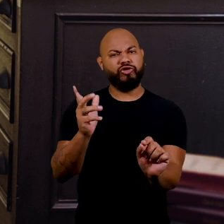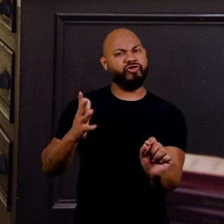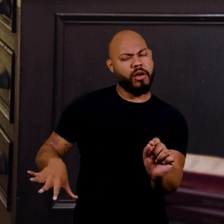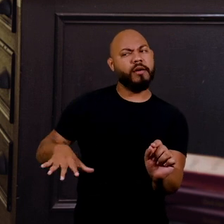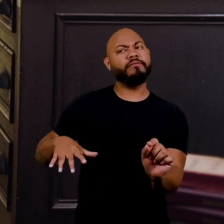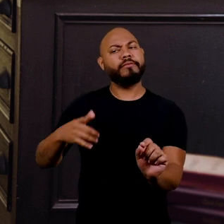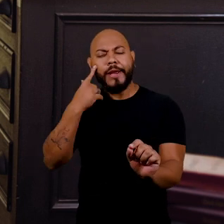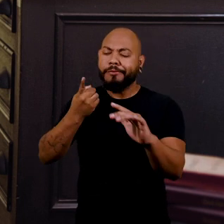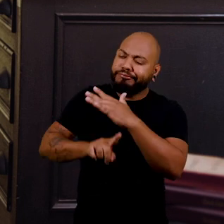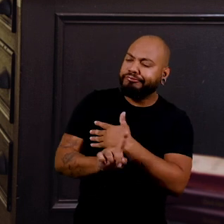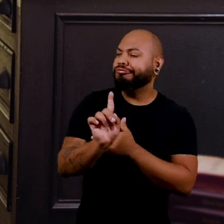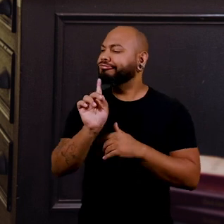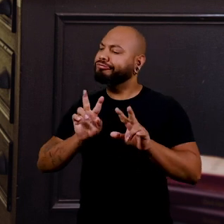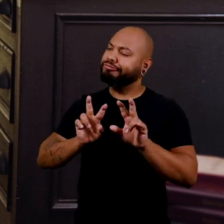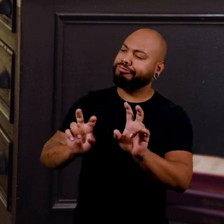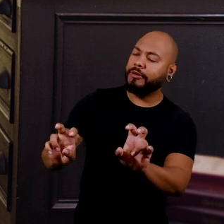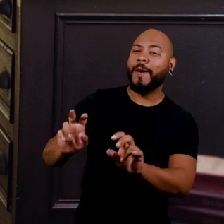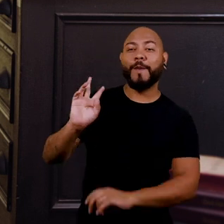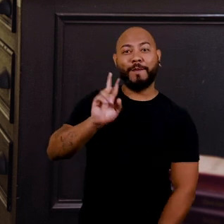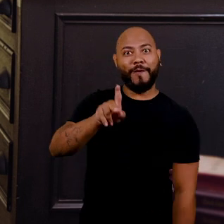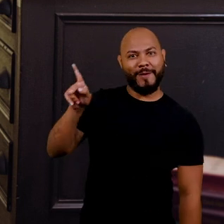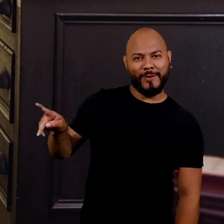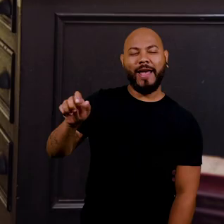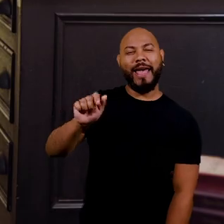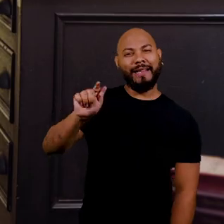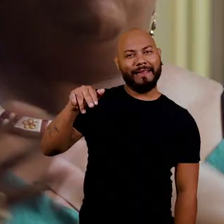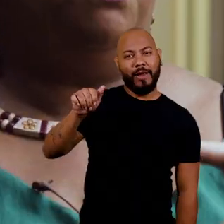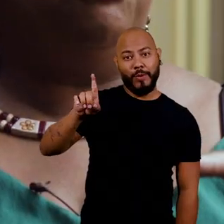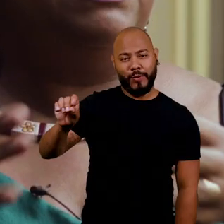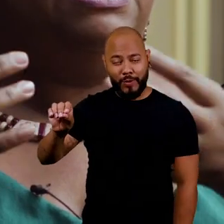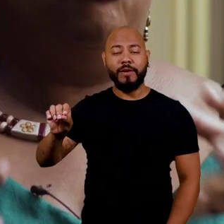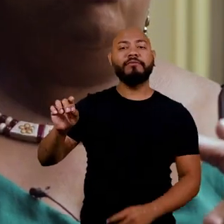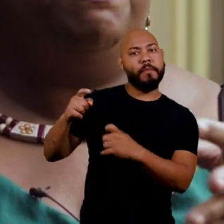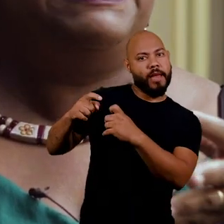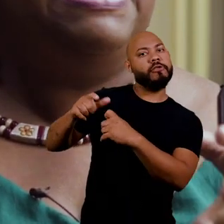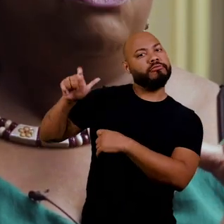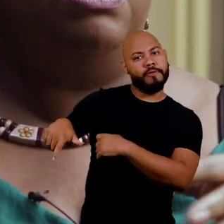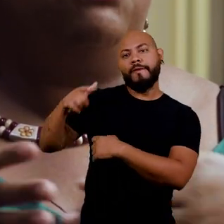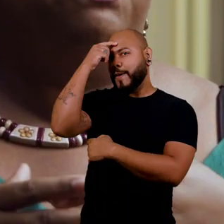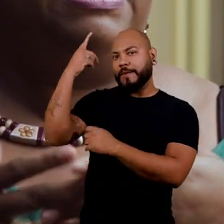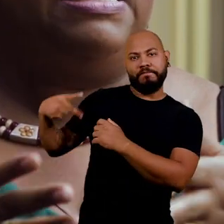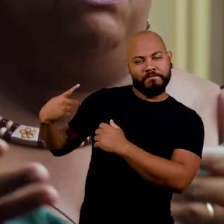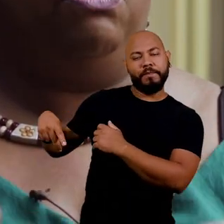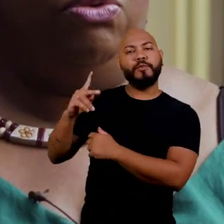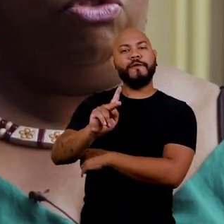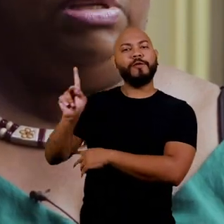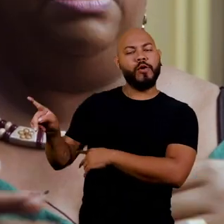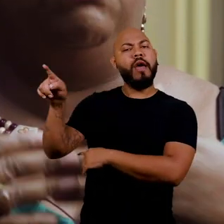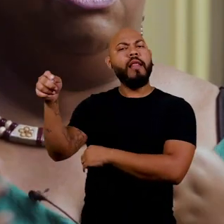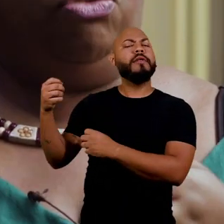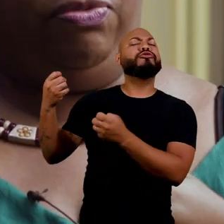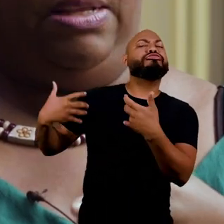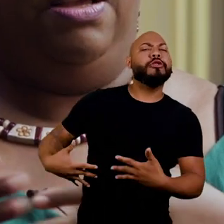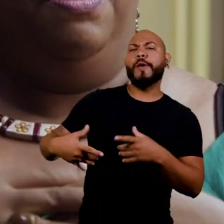com câncer, uma vez um médico, né, que é o professor Aguinaldo da Faculdade de Medicina aqui, ele chegou para mim e falou assim, eu preciso resolver a questão da